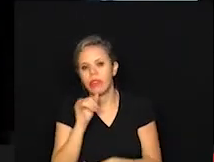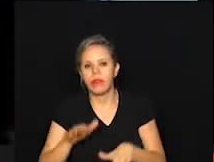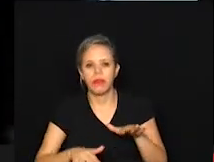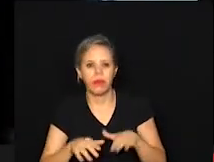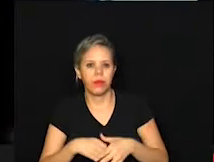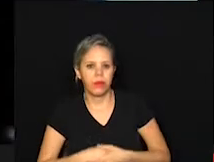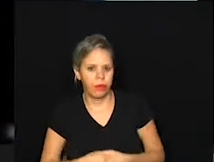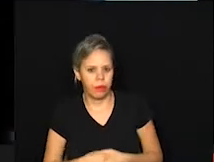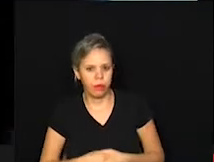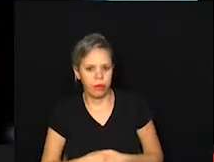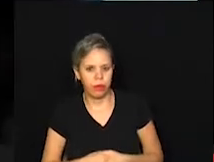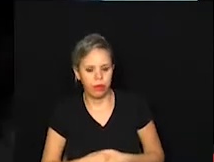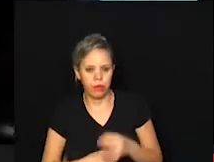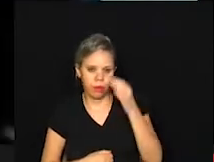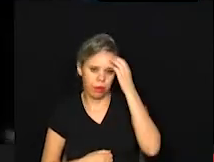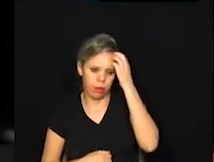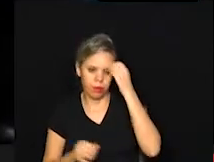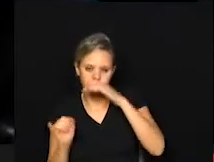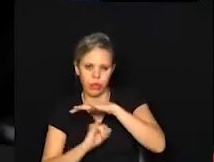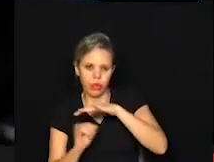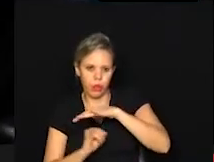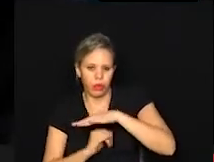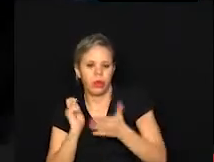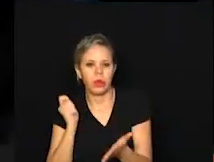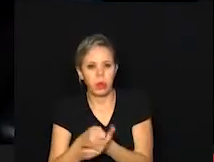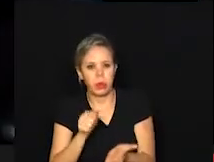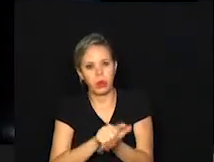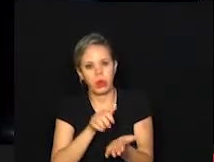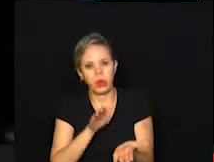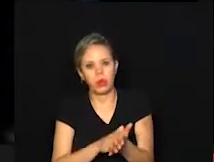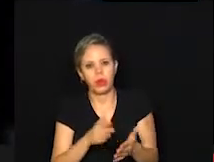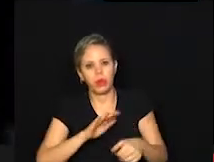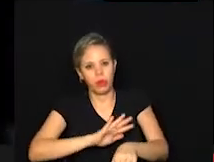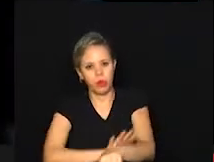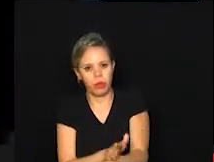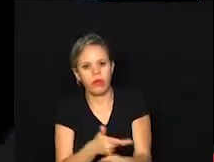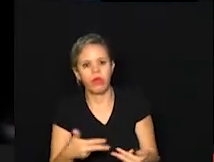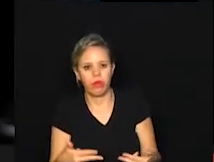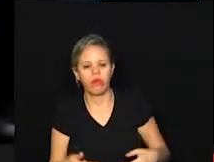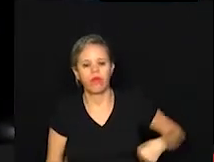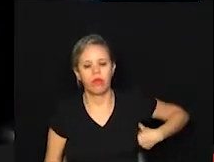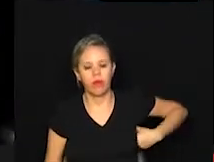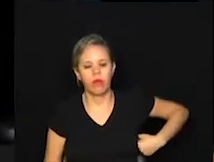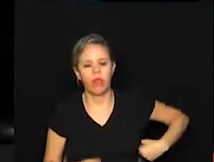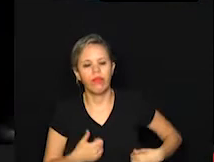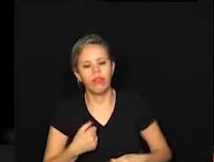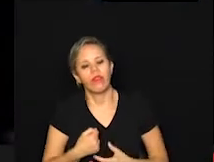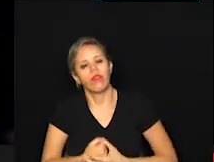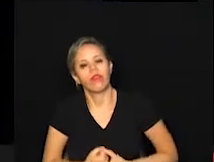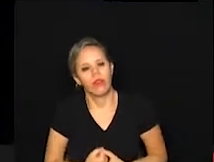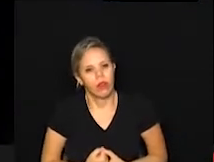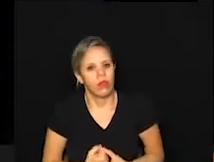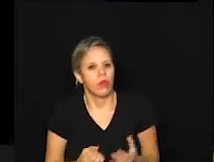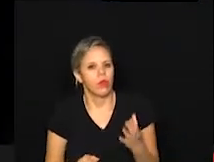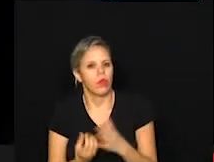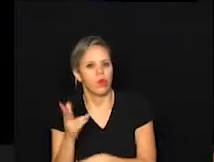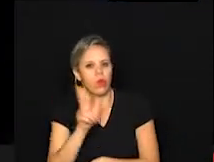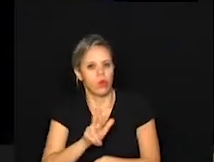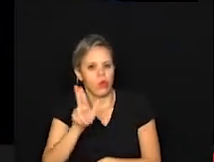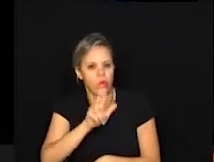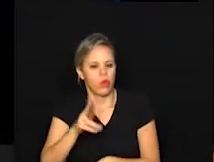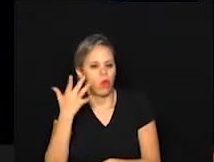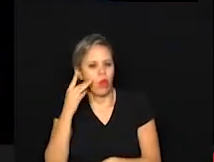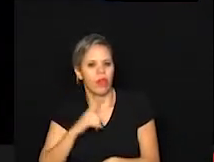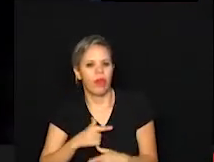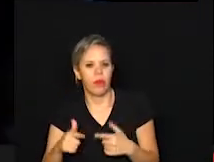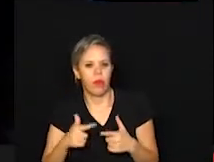vezes instituições que têm que pagar alguma multa por questão do racismo, né? E aí, como aconteceu com as universidades, eu acho que teve um